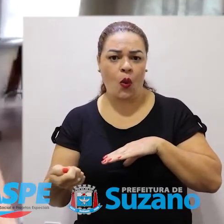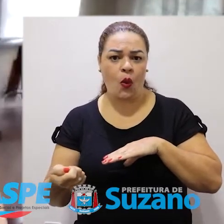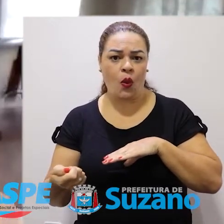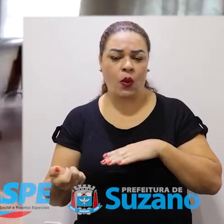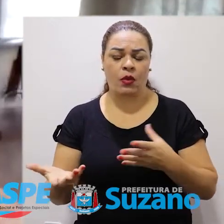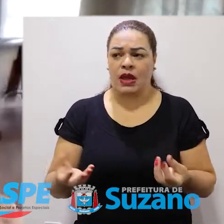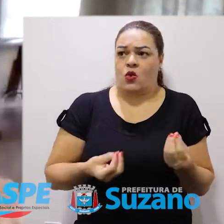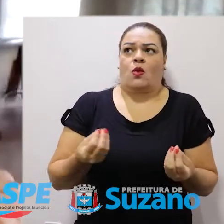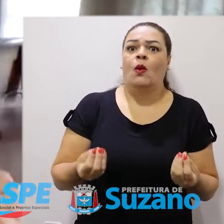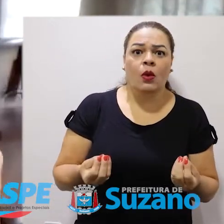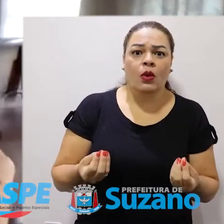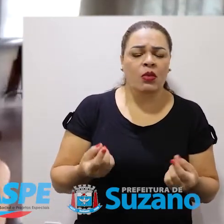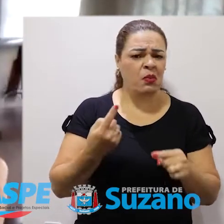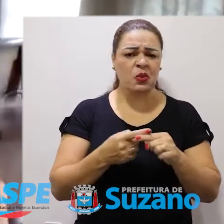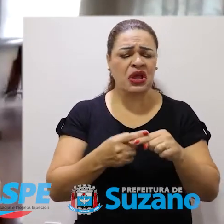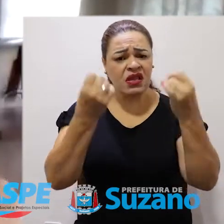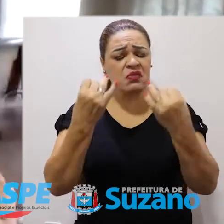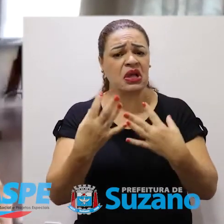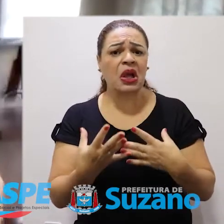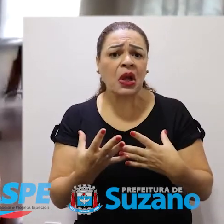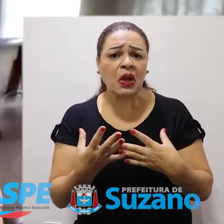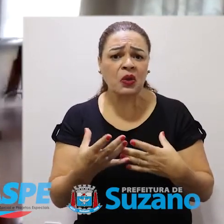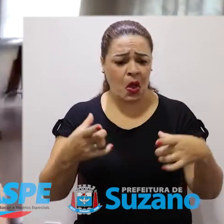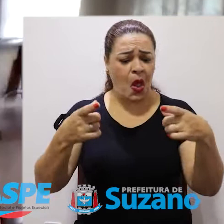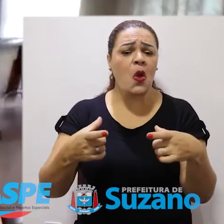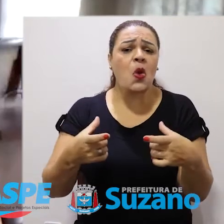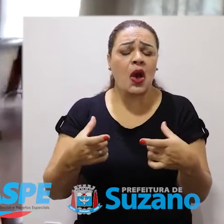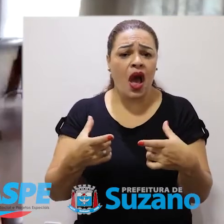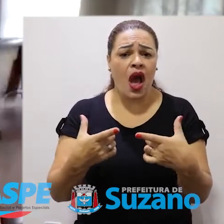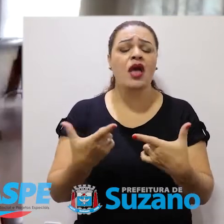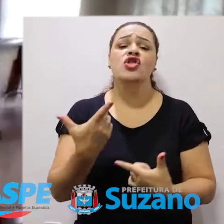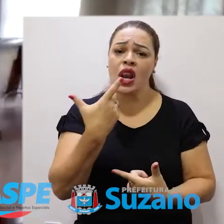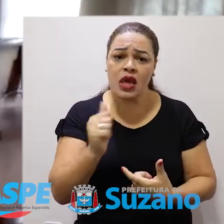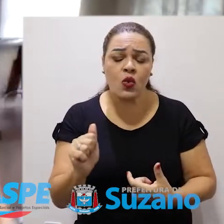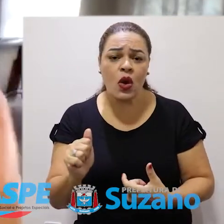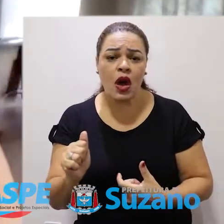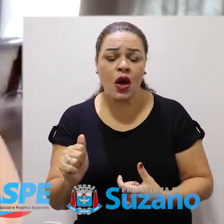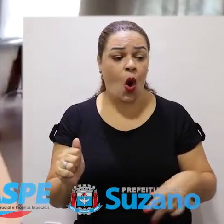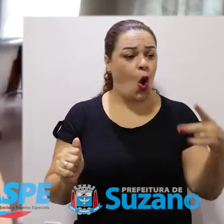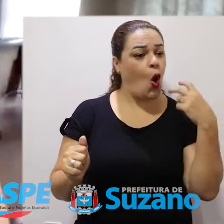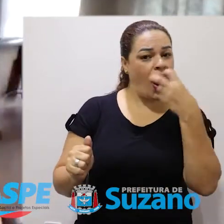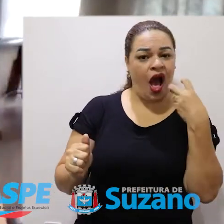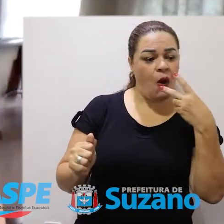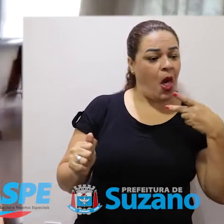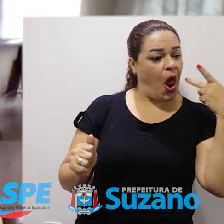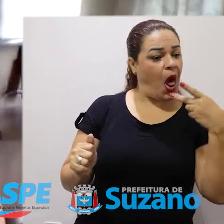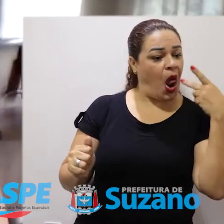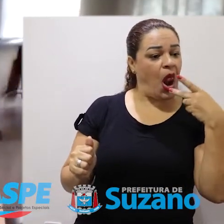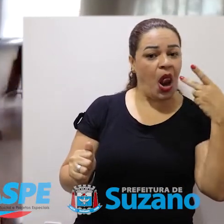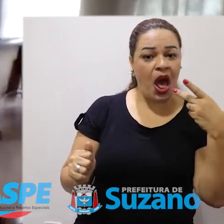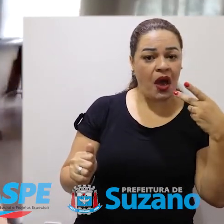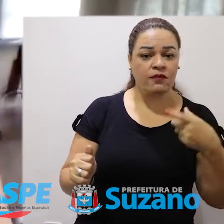sinais. Cláudia, por que você está dizendo isso? Qual é o lugar dessas línguas? Quando a gente está falando de língua oral, né? Então eu vou